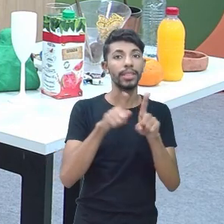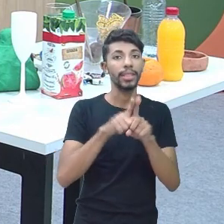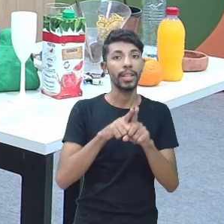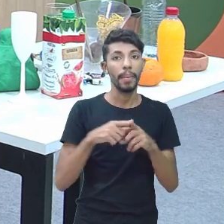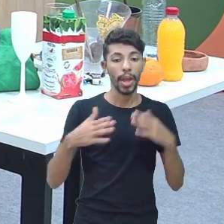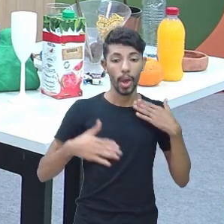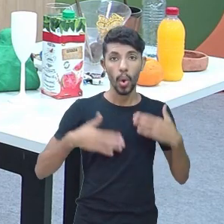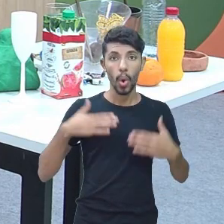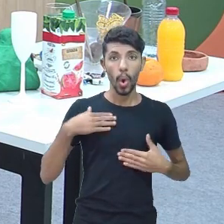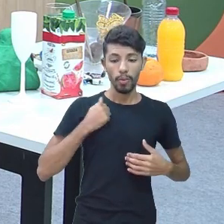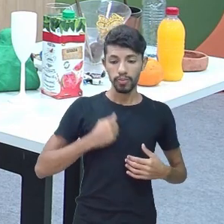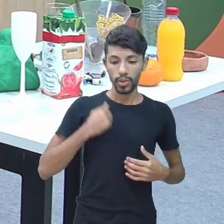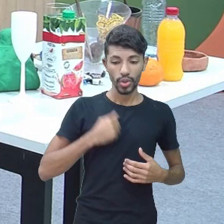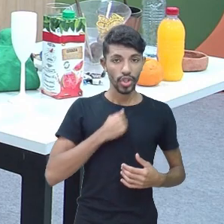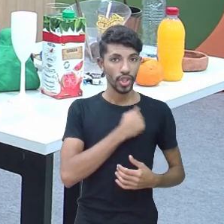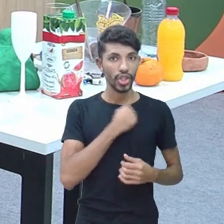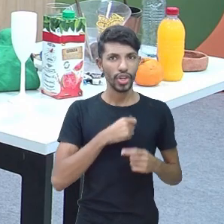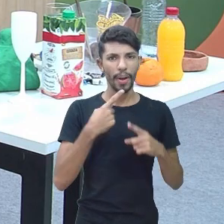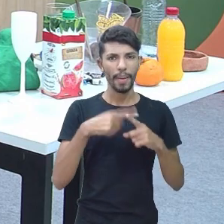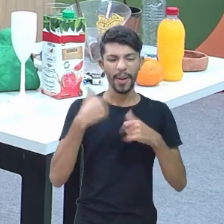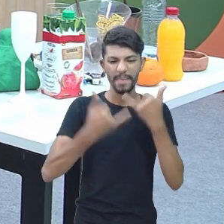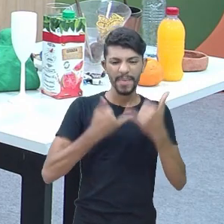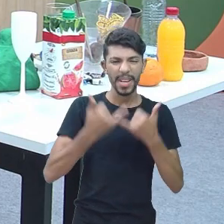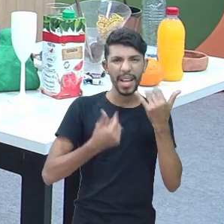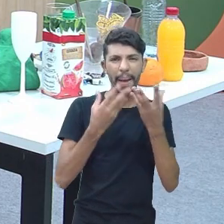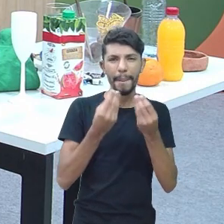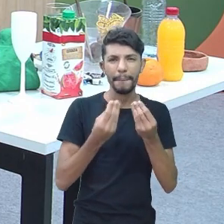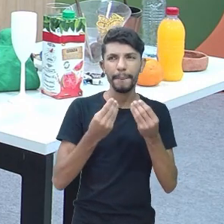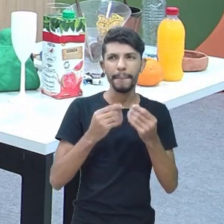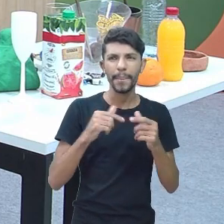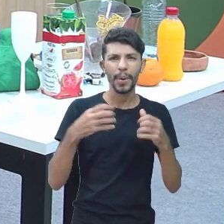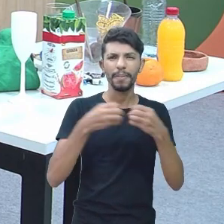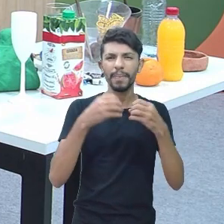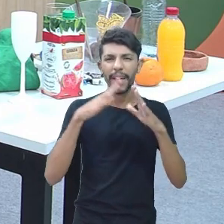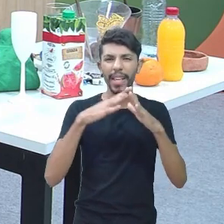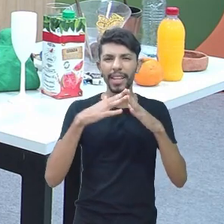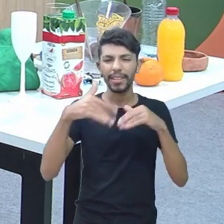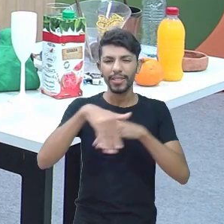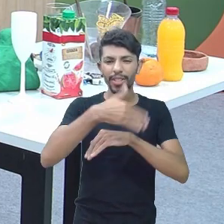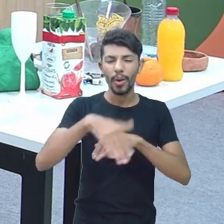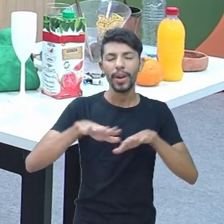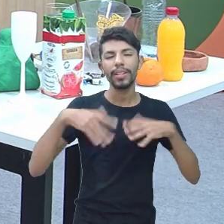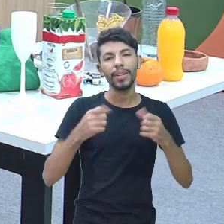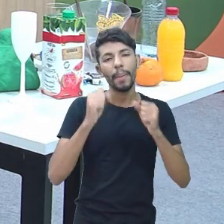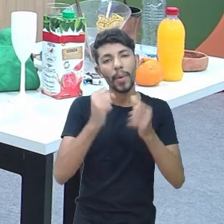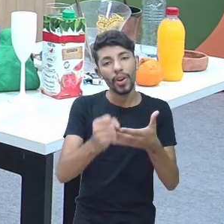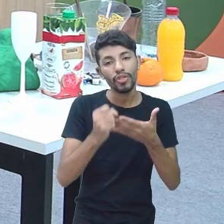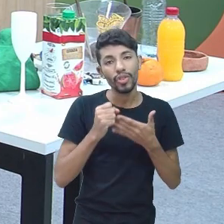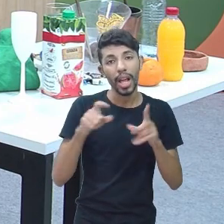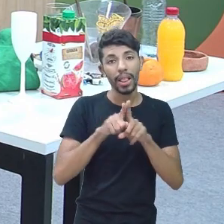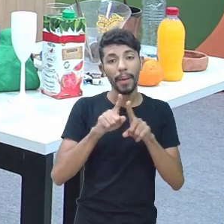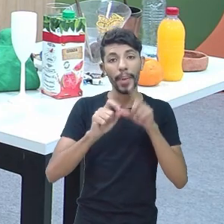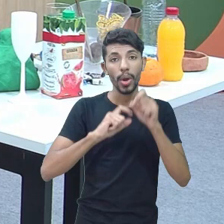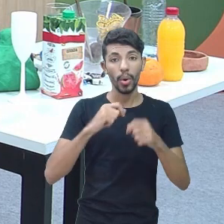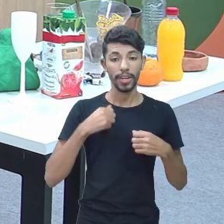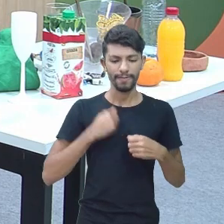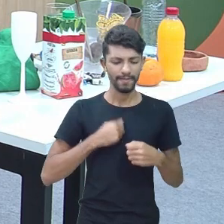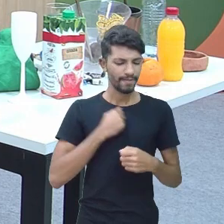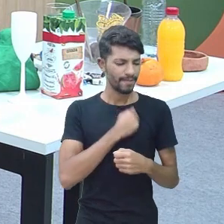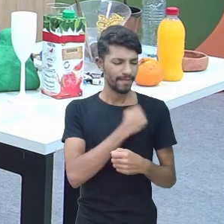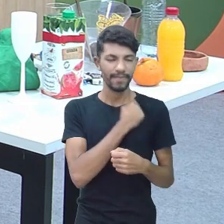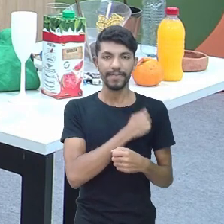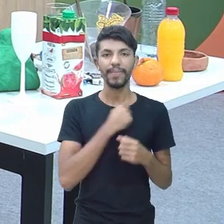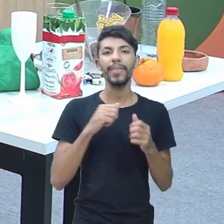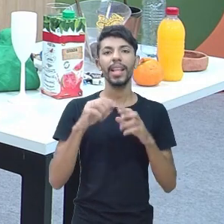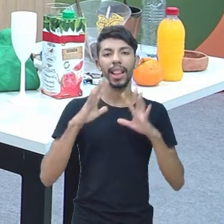depois de ter brincado bastante no campinho, aí perto de casa. Vai ajudar. É um esfoliante natural também,